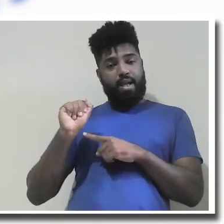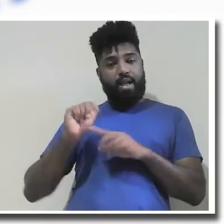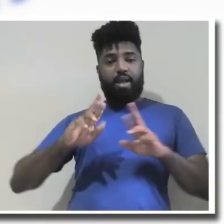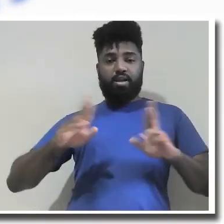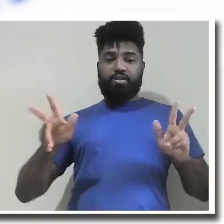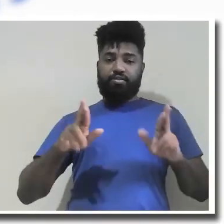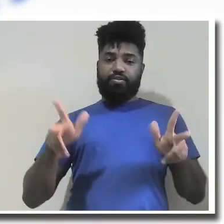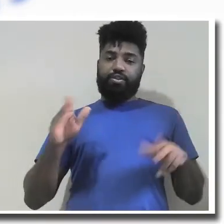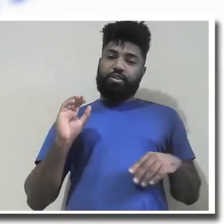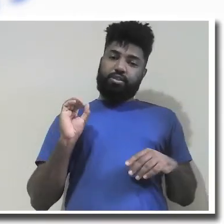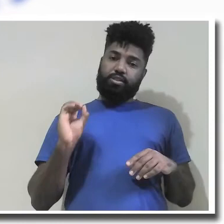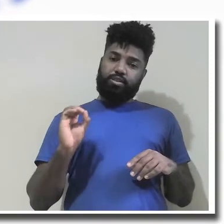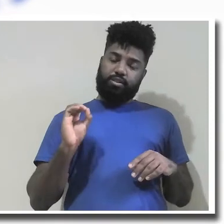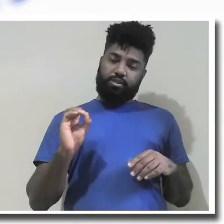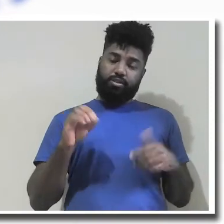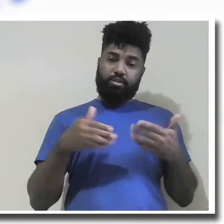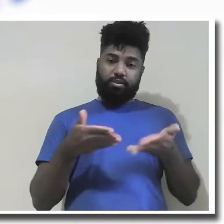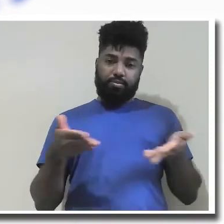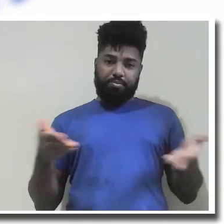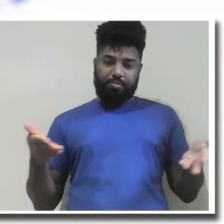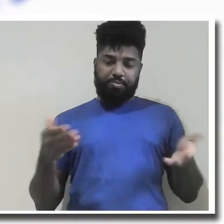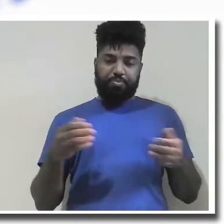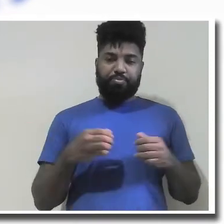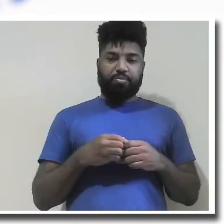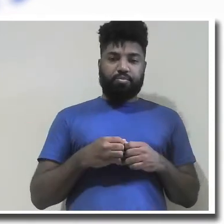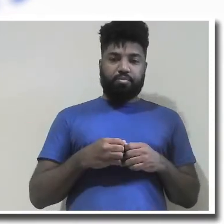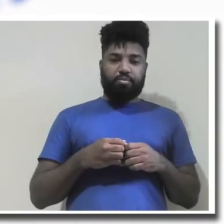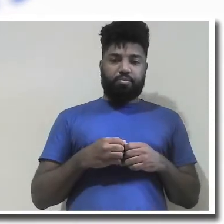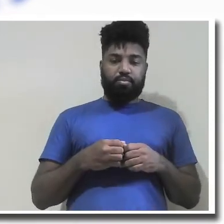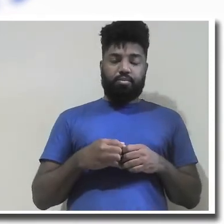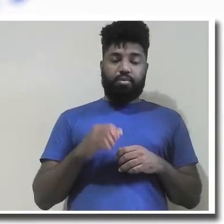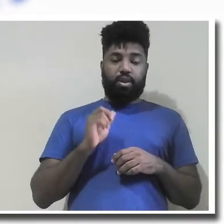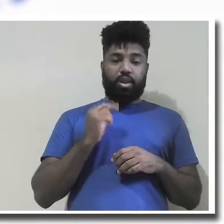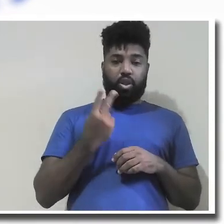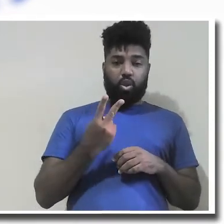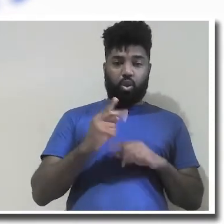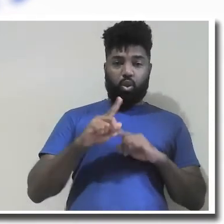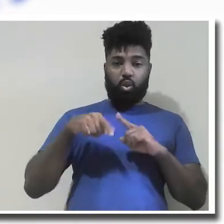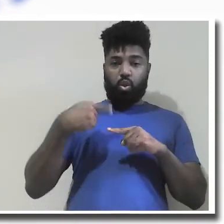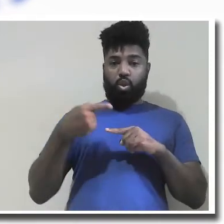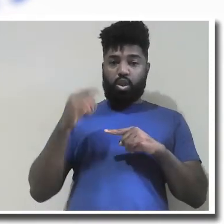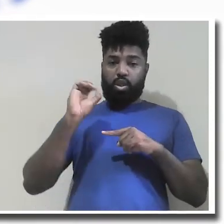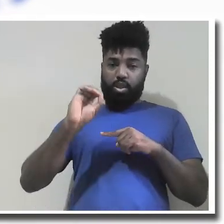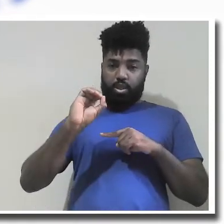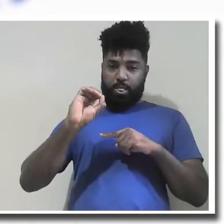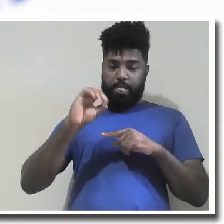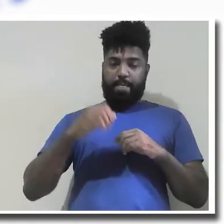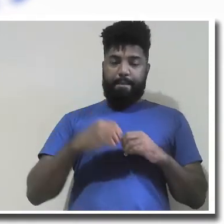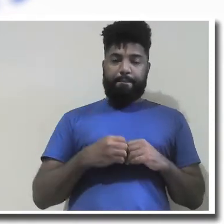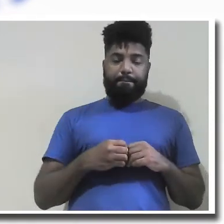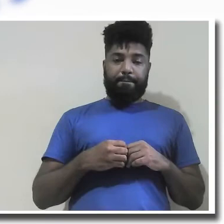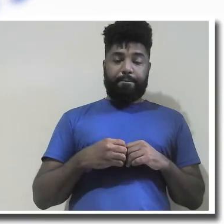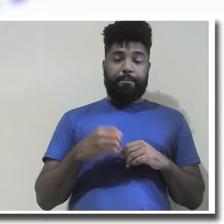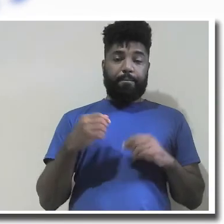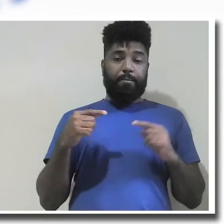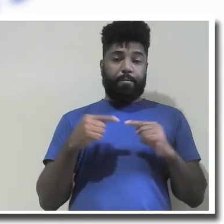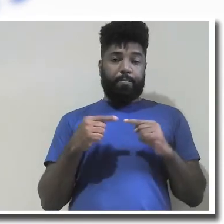difere de 0. Sendo assim, 2 elevado a 0 é igual a